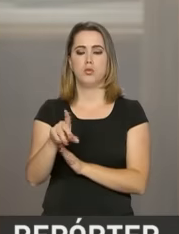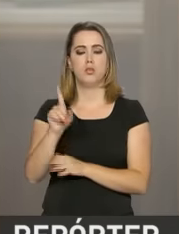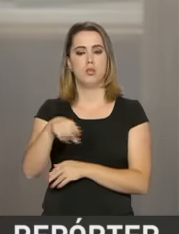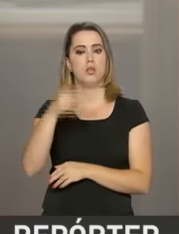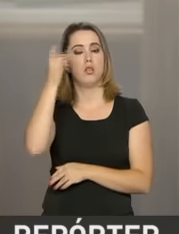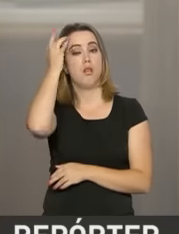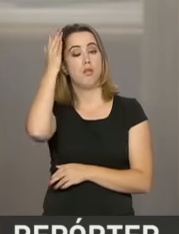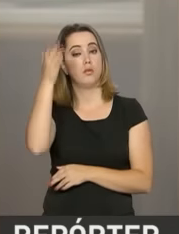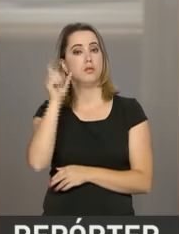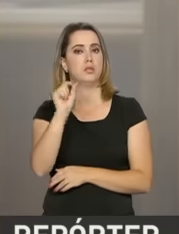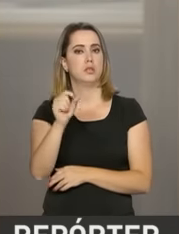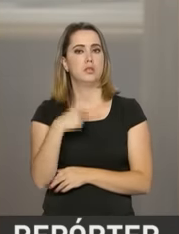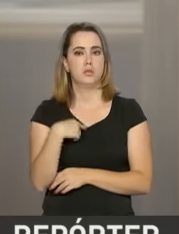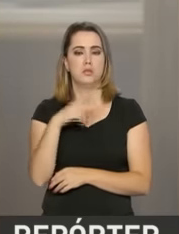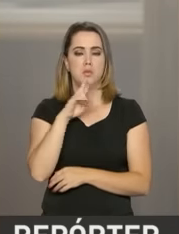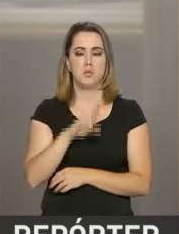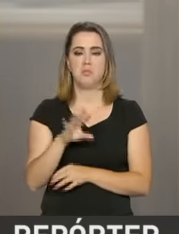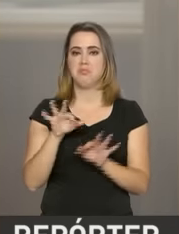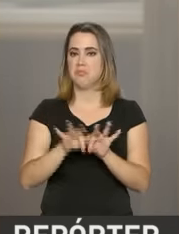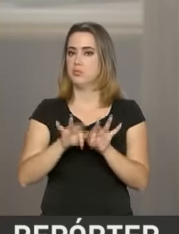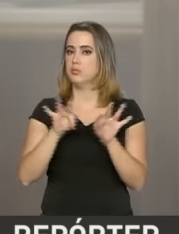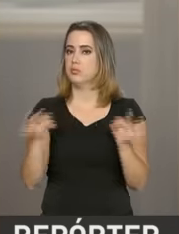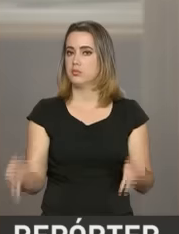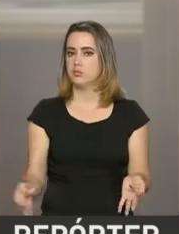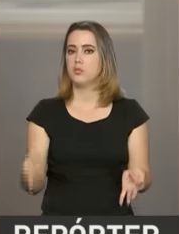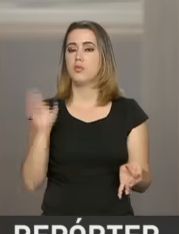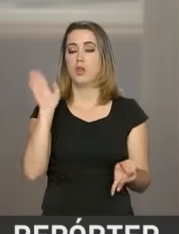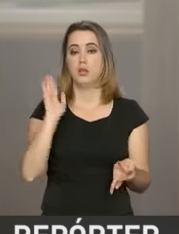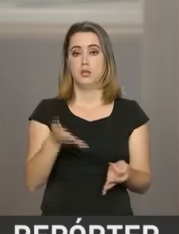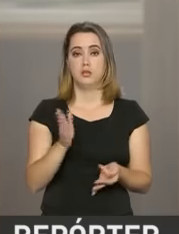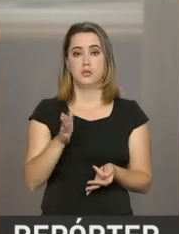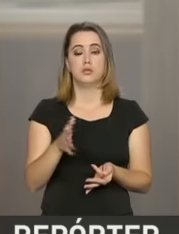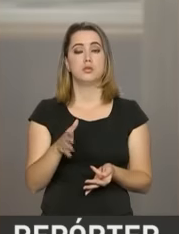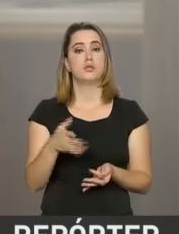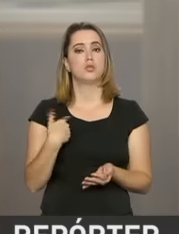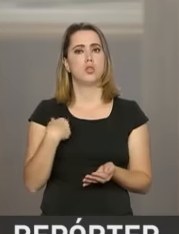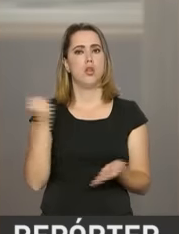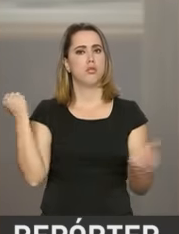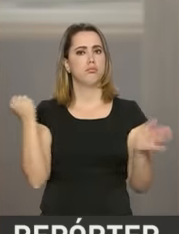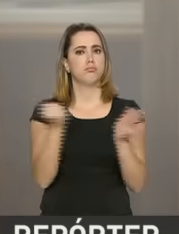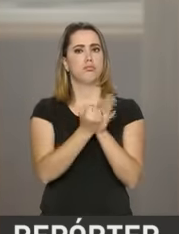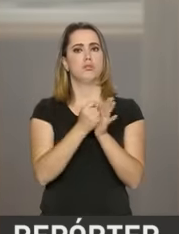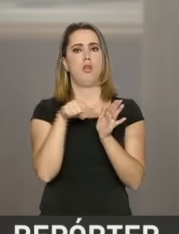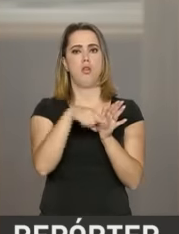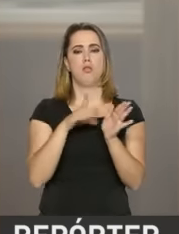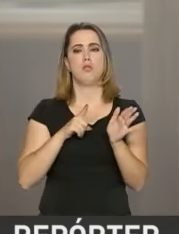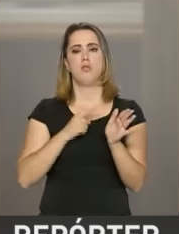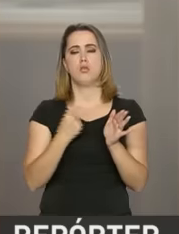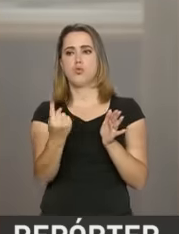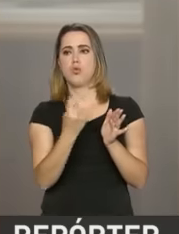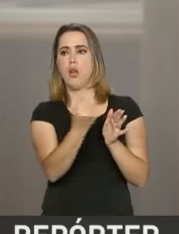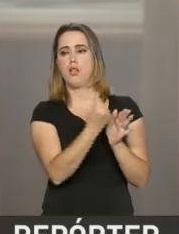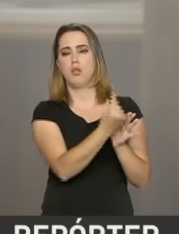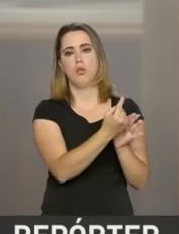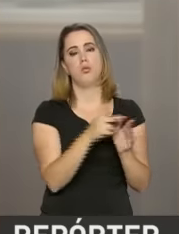fácil, intuitivo de ser respondido, ele automaticamente já recebe a classificação segundo o critério de cada